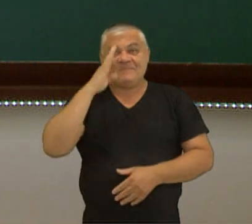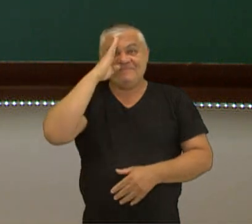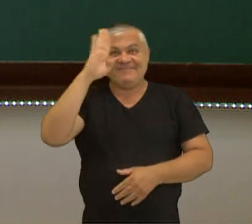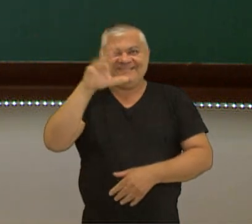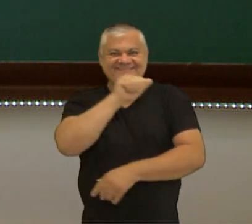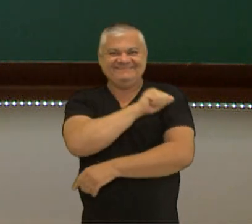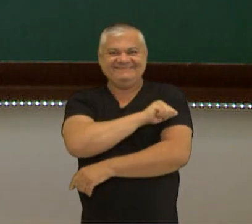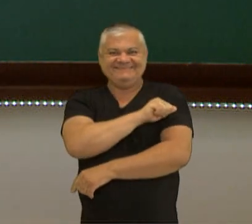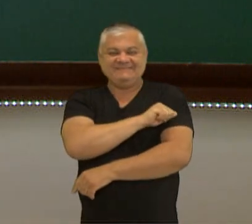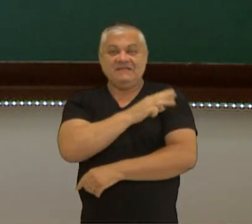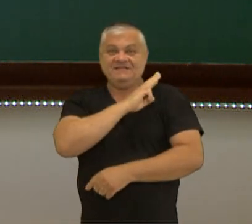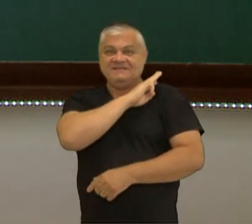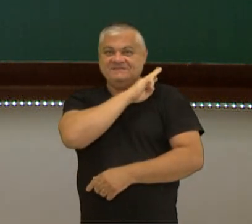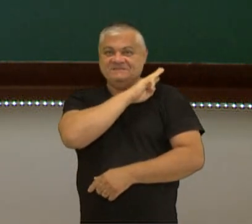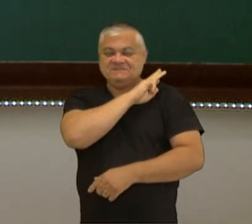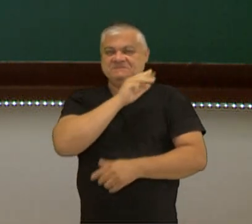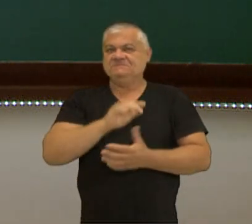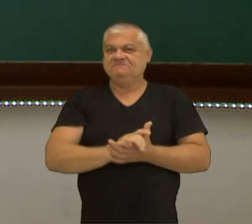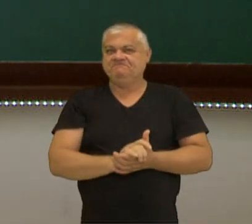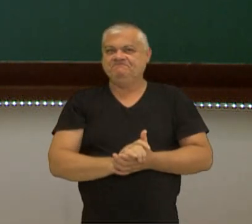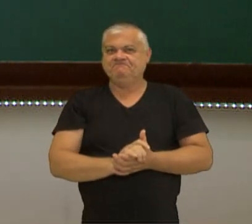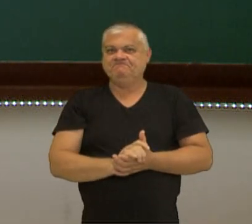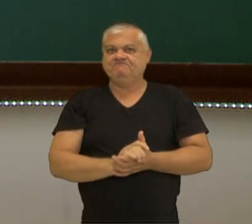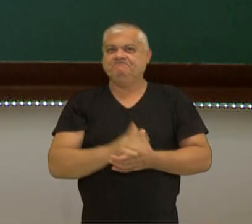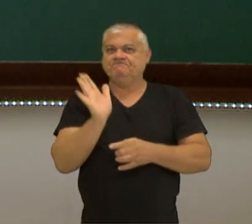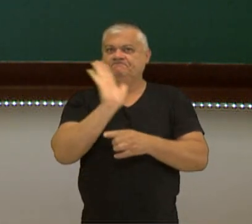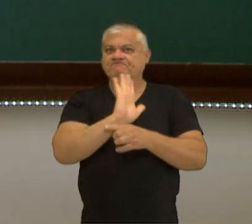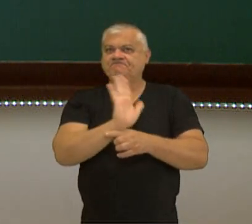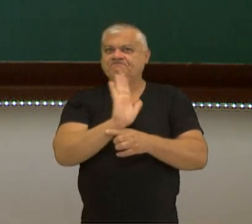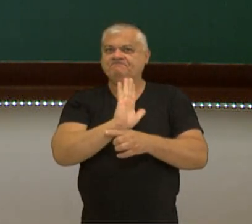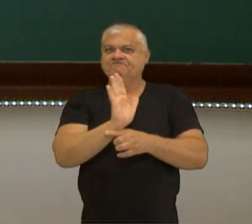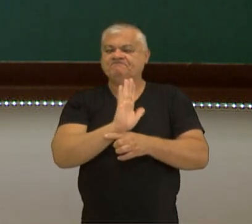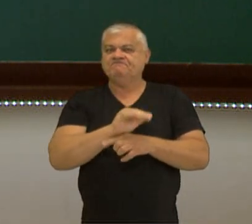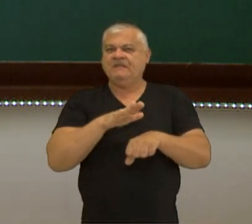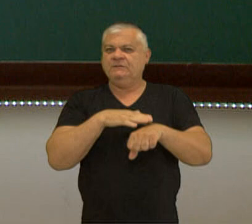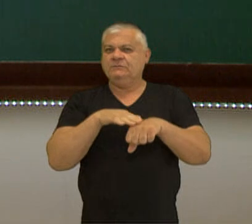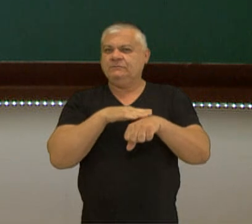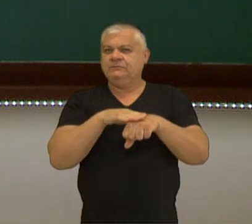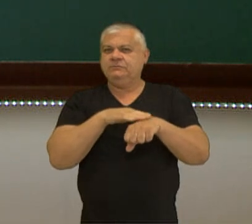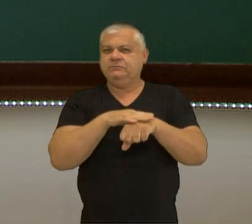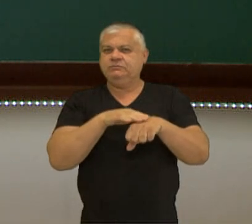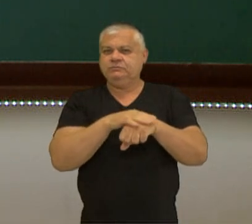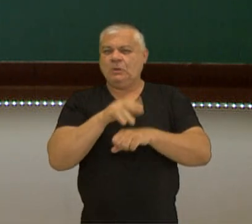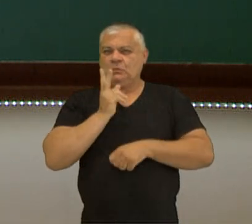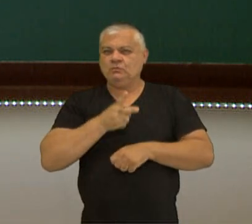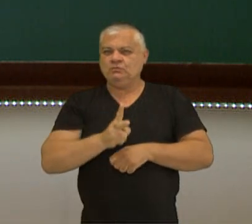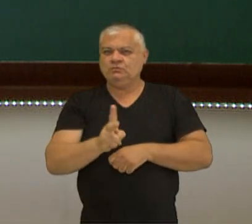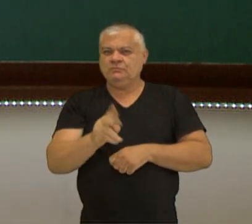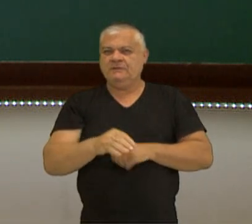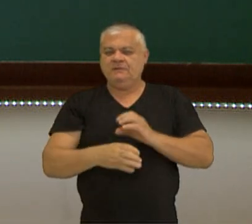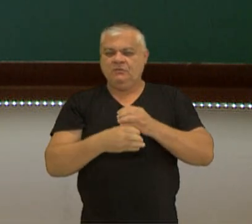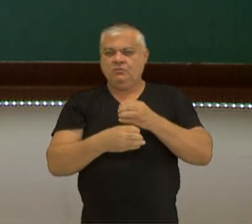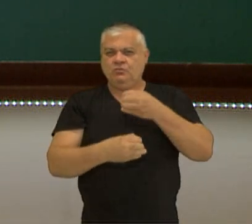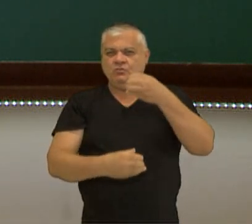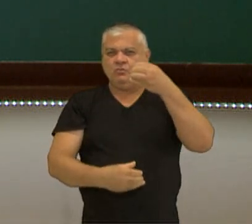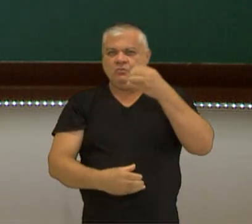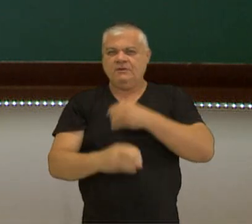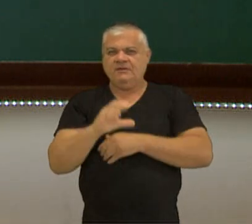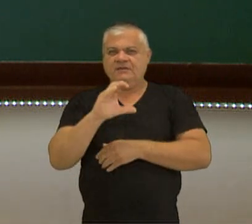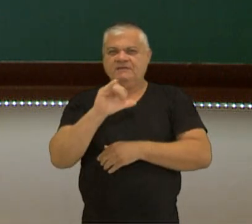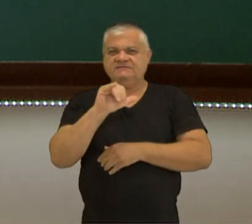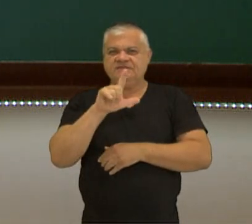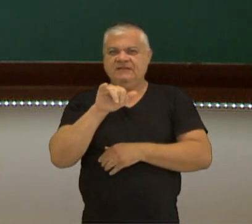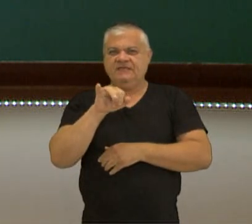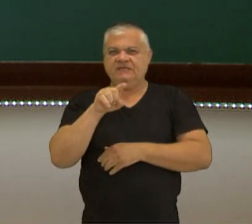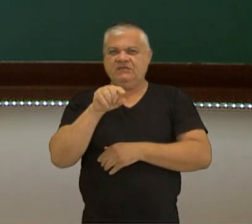Olá, estudantes da terceira série do ensino médio. Nesse vídeo vamos conversar ainda sobre o cilindro. Vamos fazer um